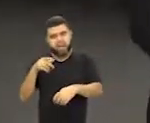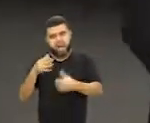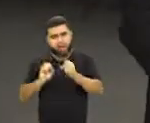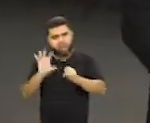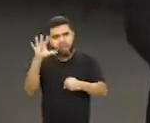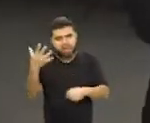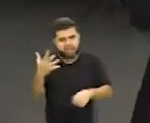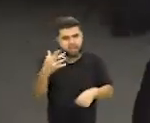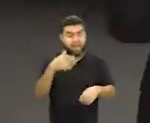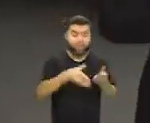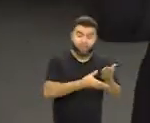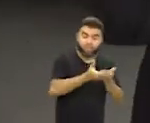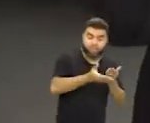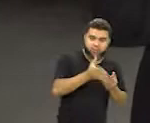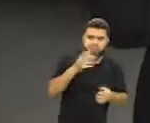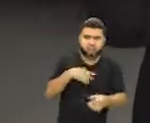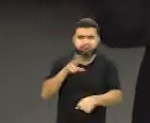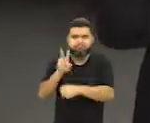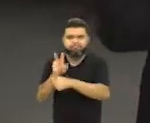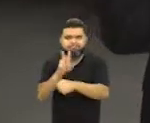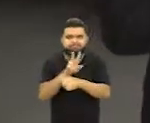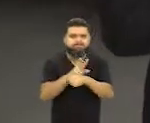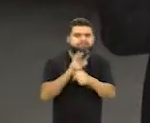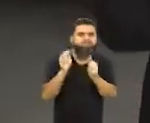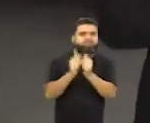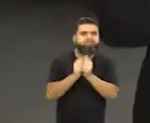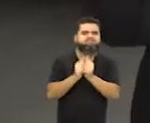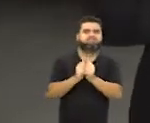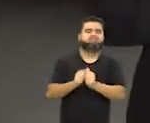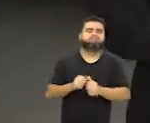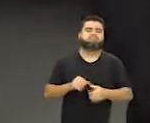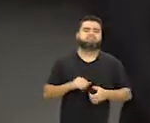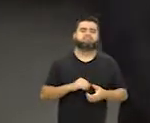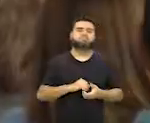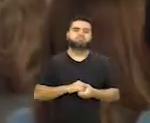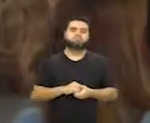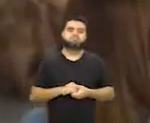Limite ele seja implantado e o Conselho vai ser um órgão fiscalizador desta